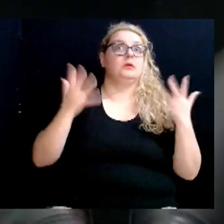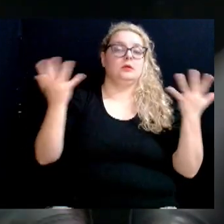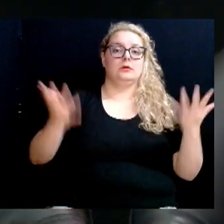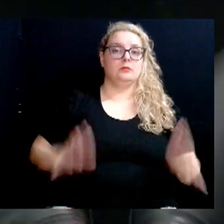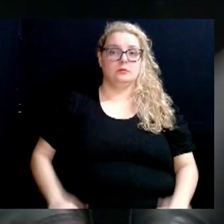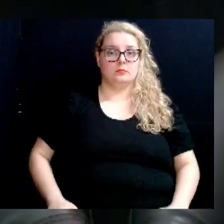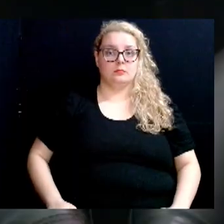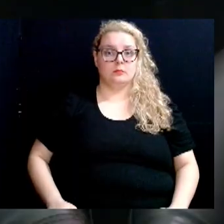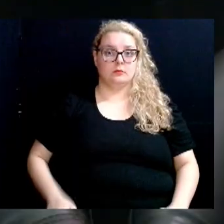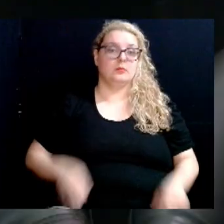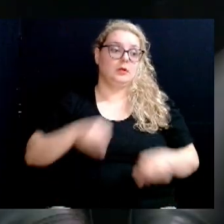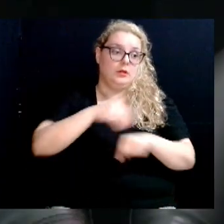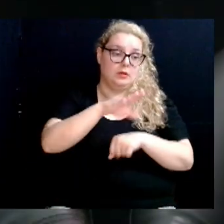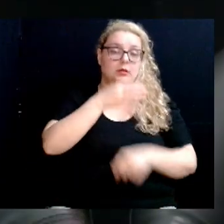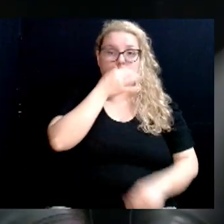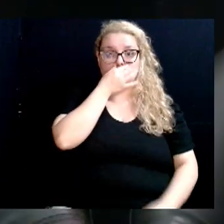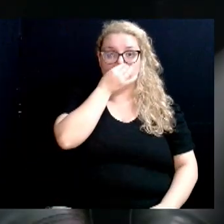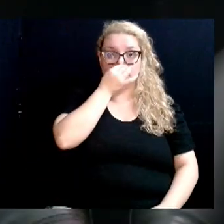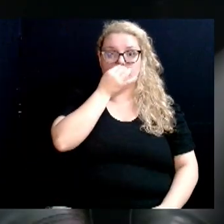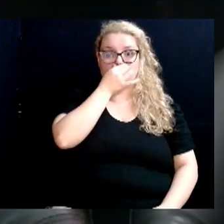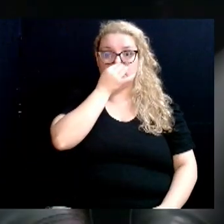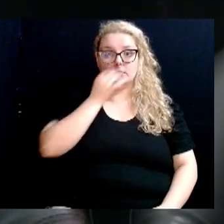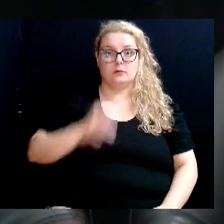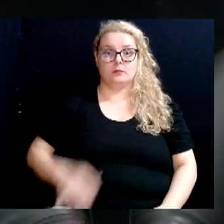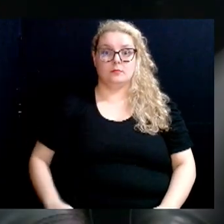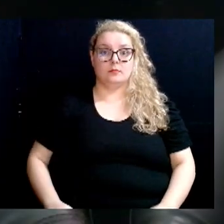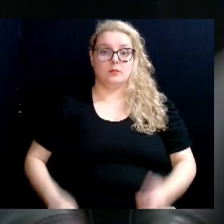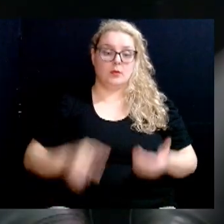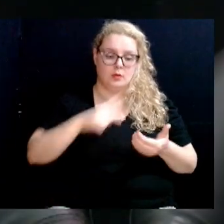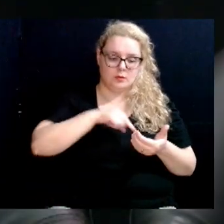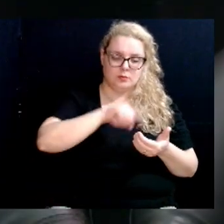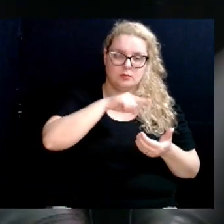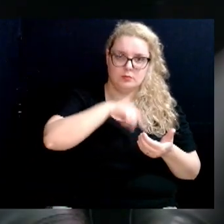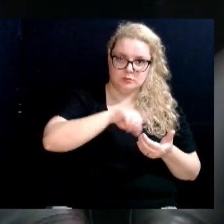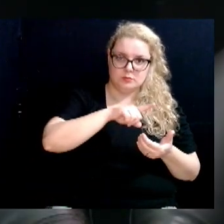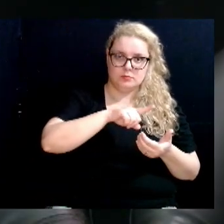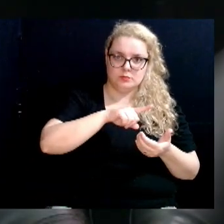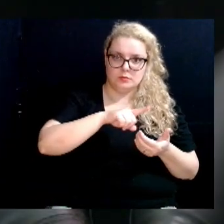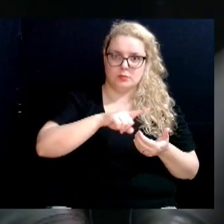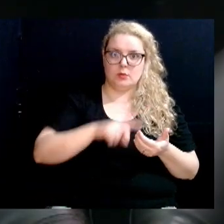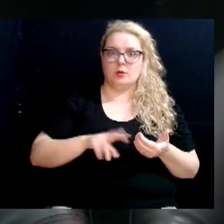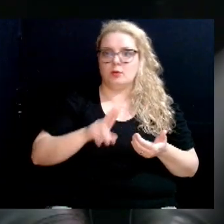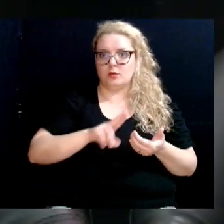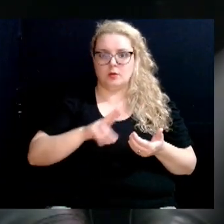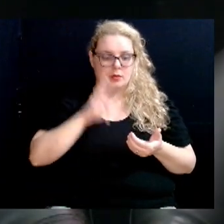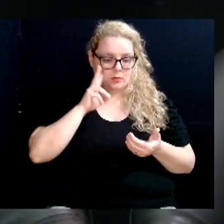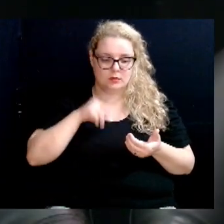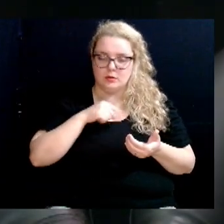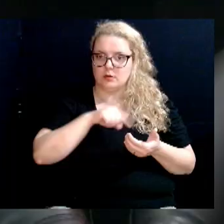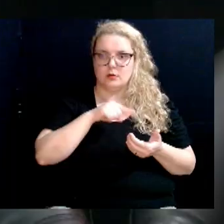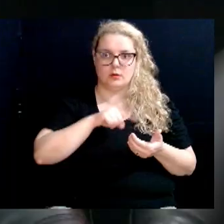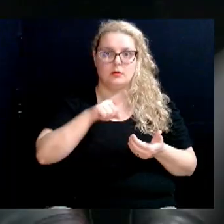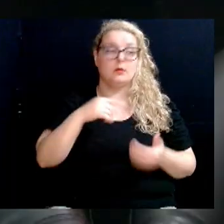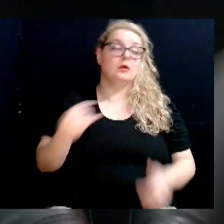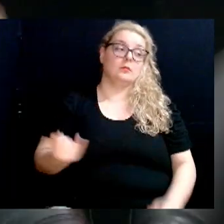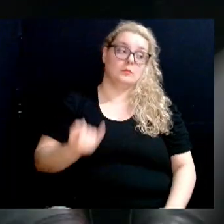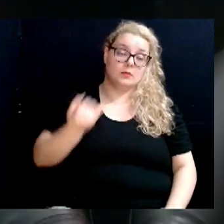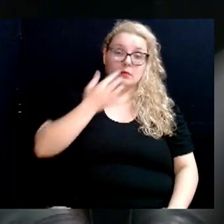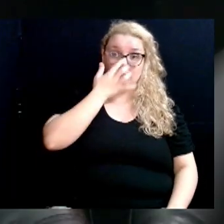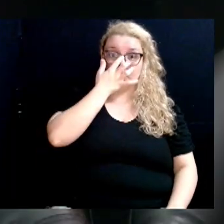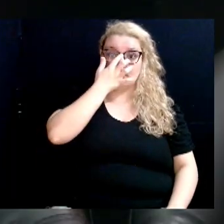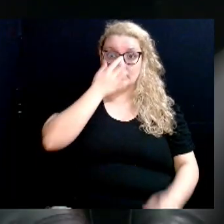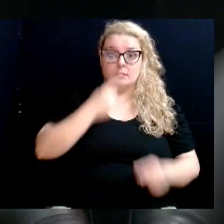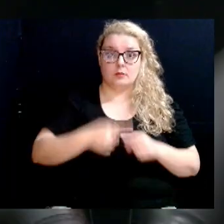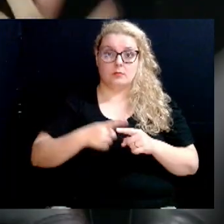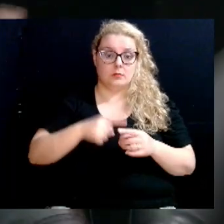né, prática, eu acho que o celular, o que você consome, é muito importante. Porque ali, você está